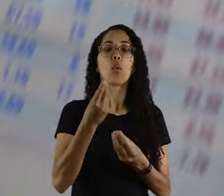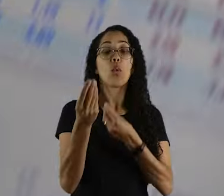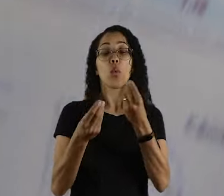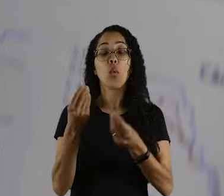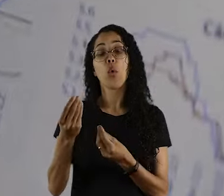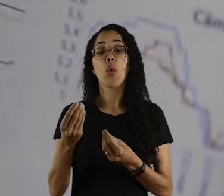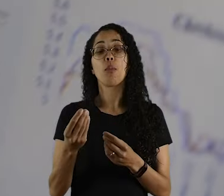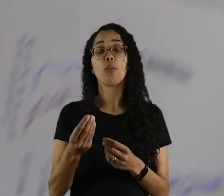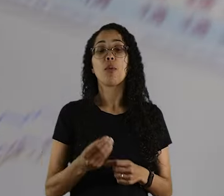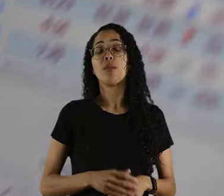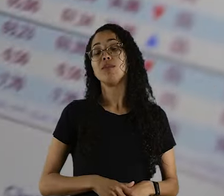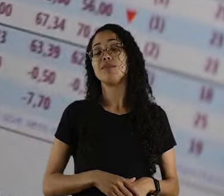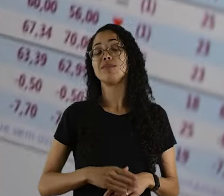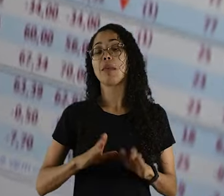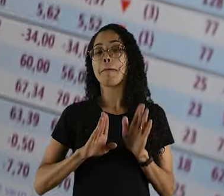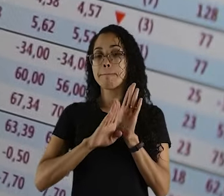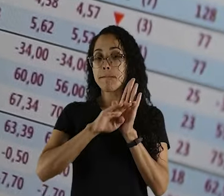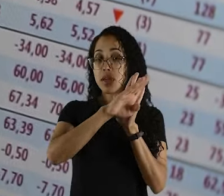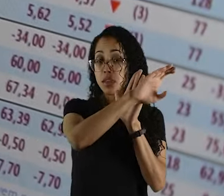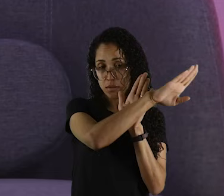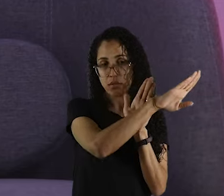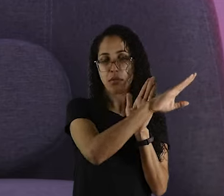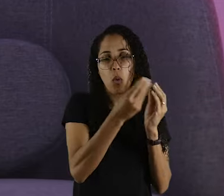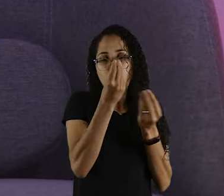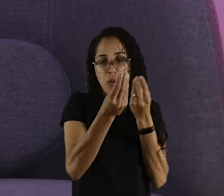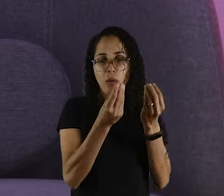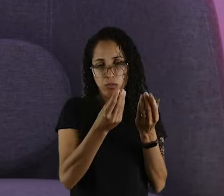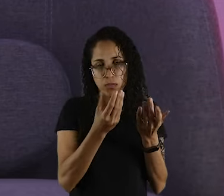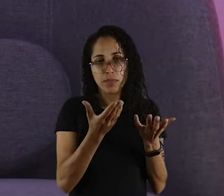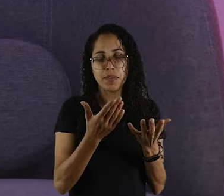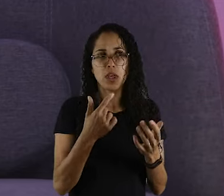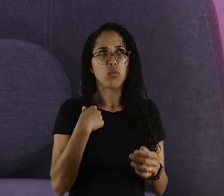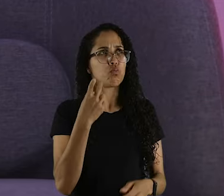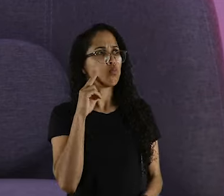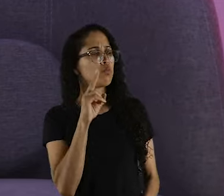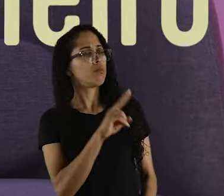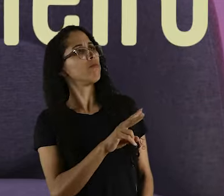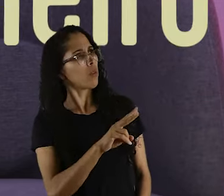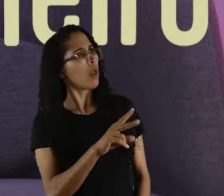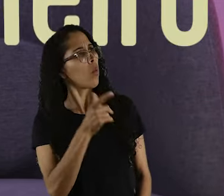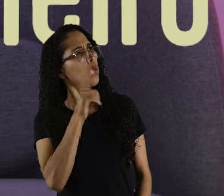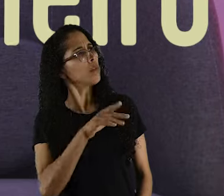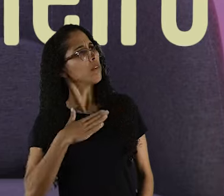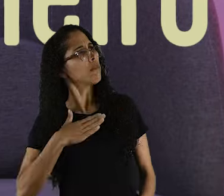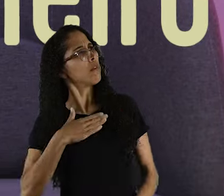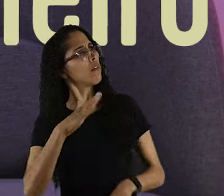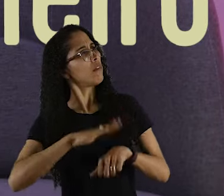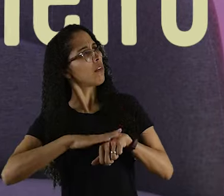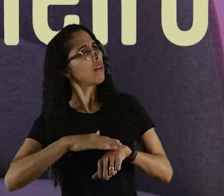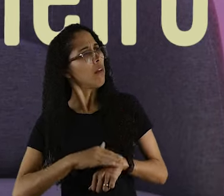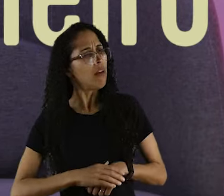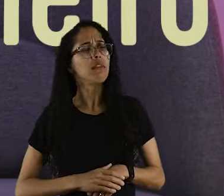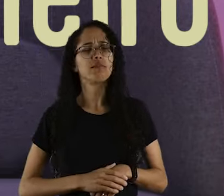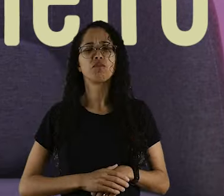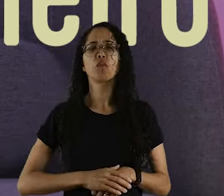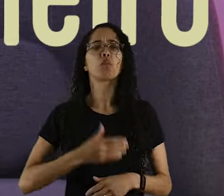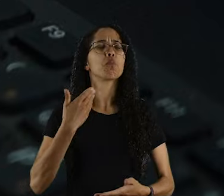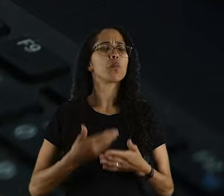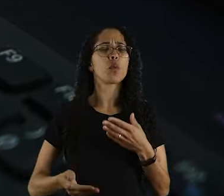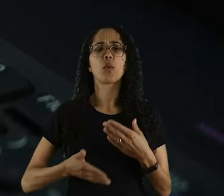que funcionava a Bolsa Brasileira, a B3. E ali vi que era uma realidade que está disponível para qualquer brasileiro.